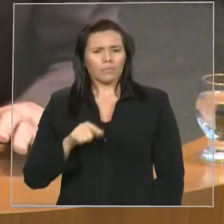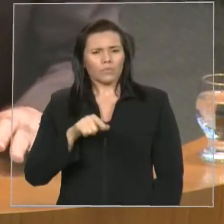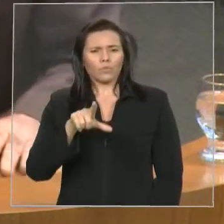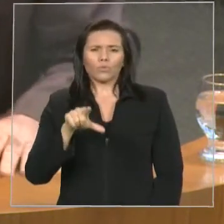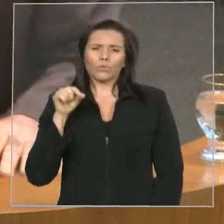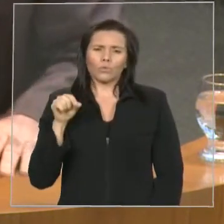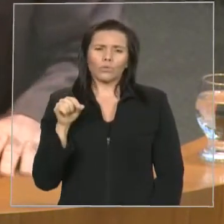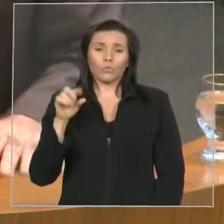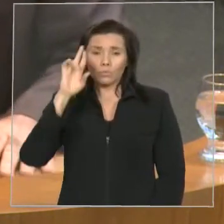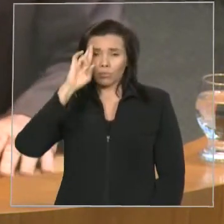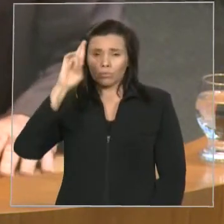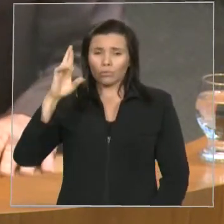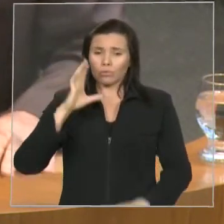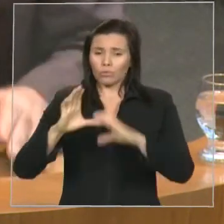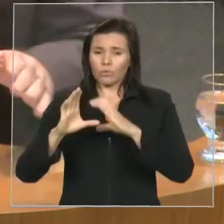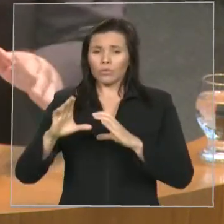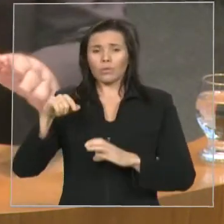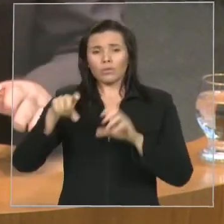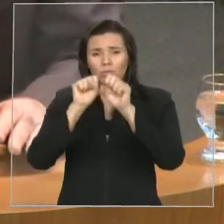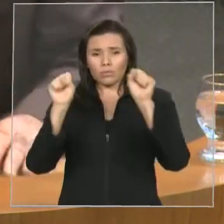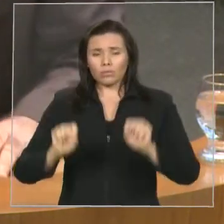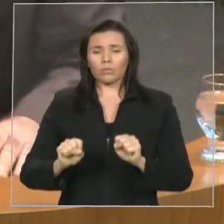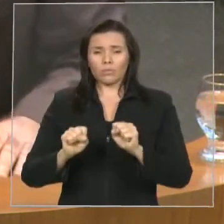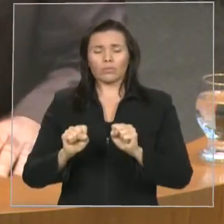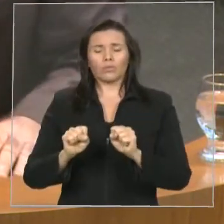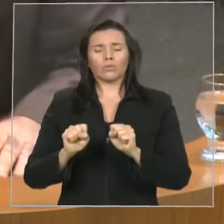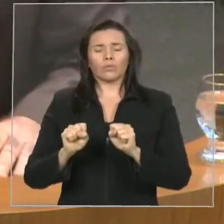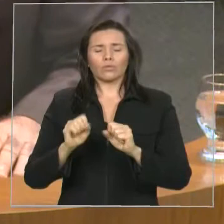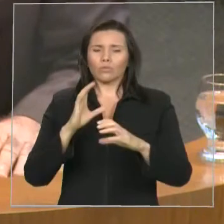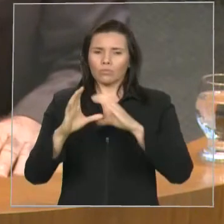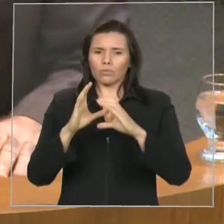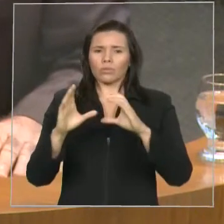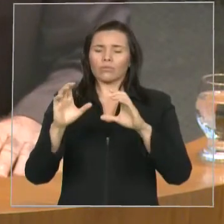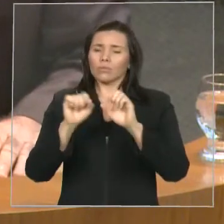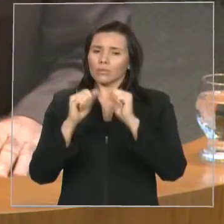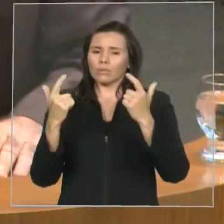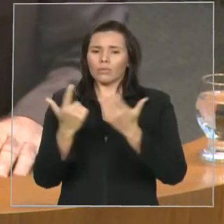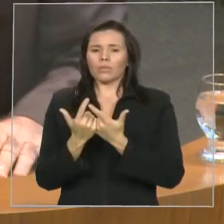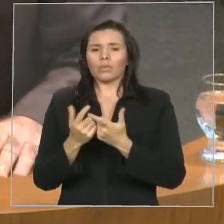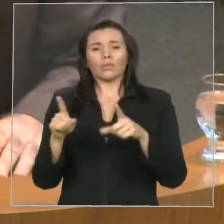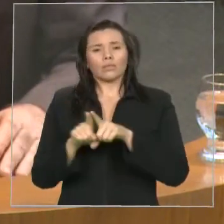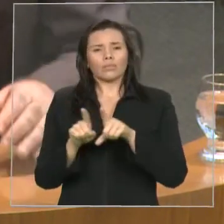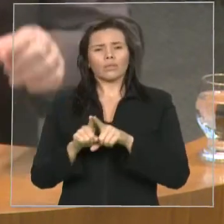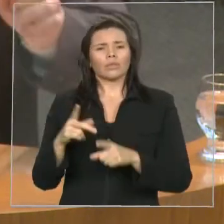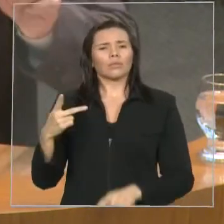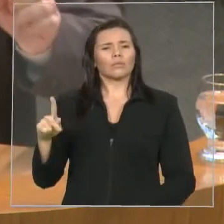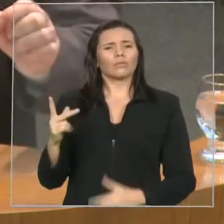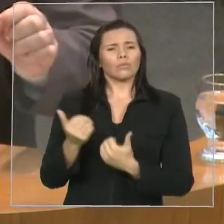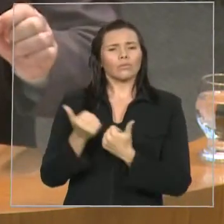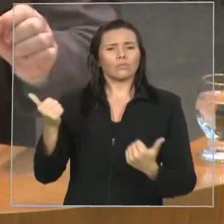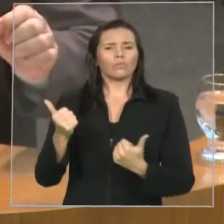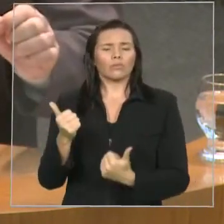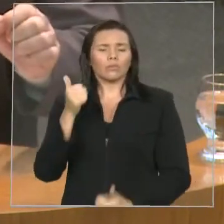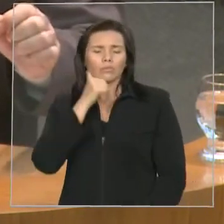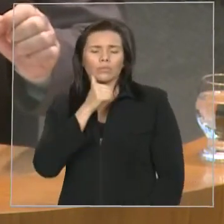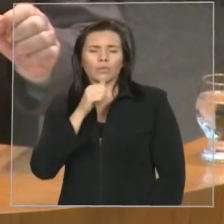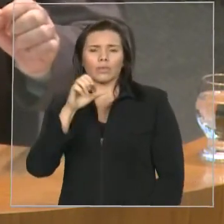deste sistema e da sua adjunta, Silvia Tereza. Que Deus